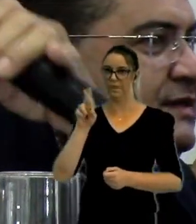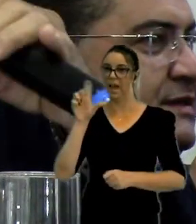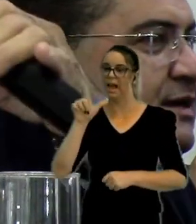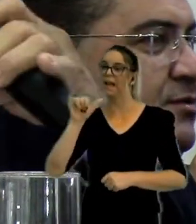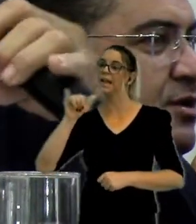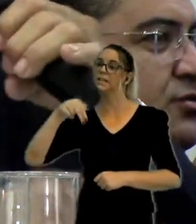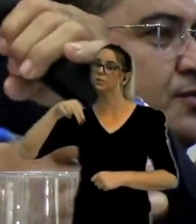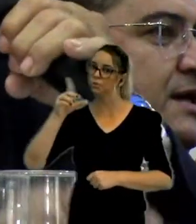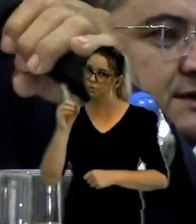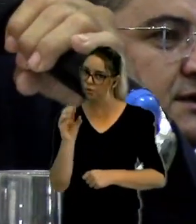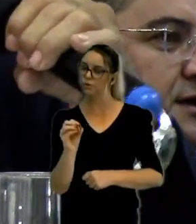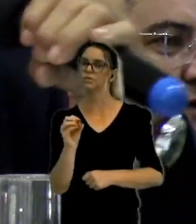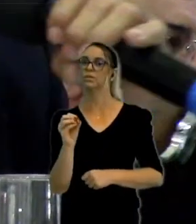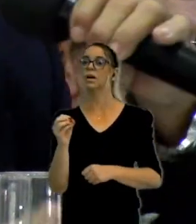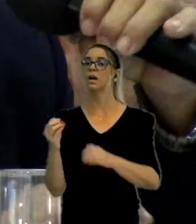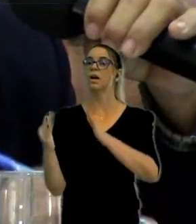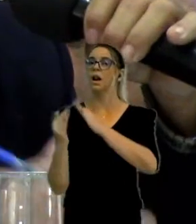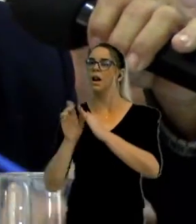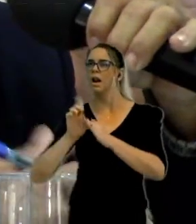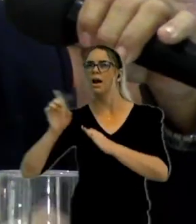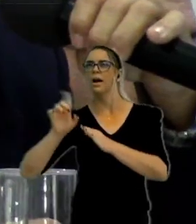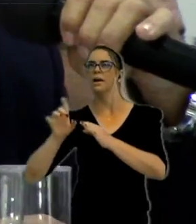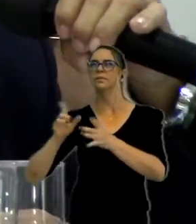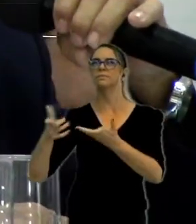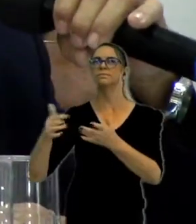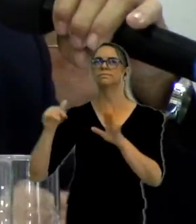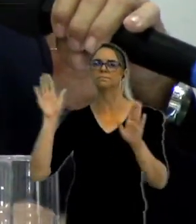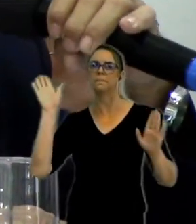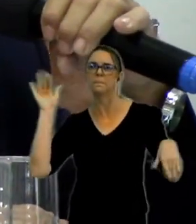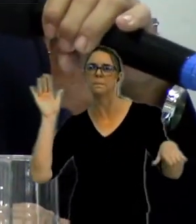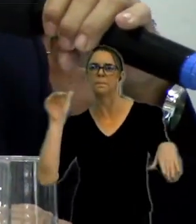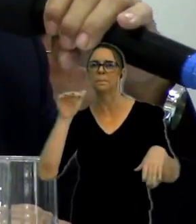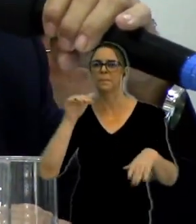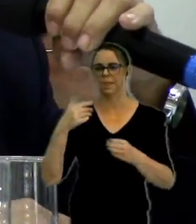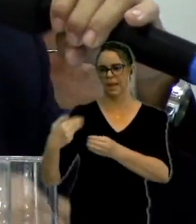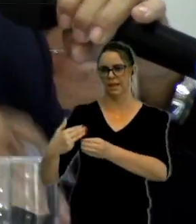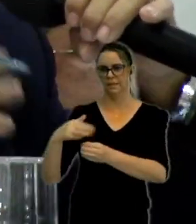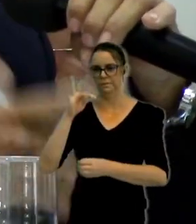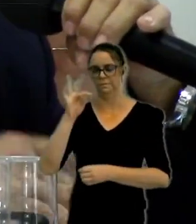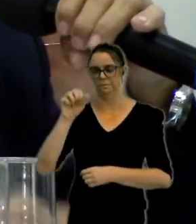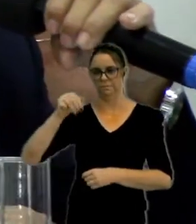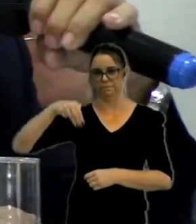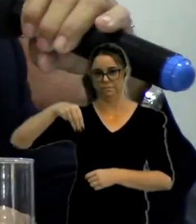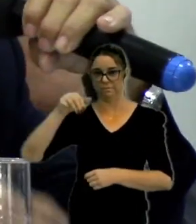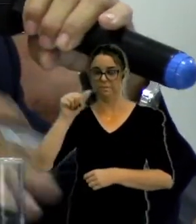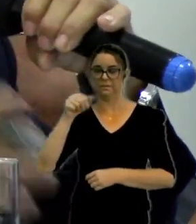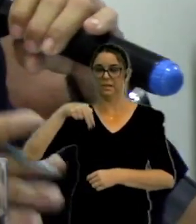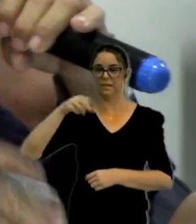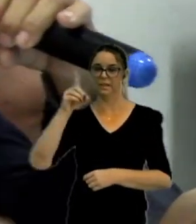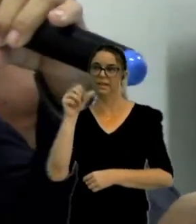pelo bom trabalho social, por tudo de bom que ele faz naquela cidade. Além de ser um padre,